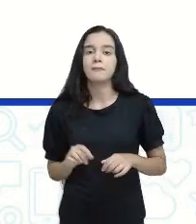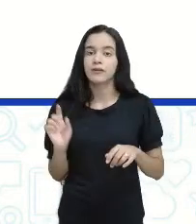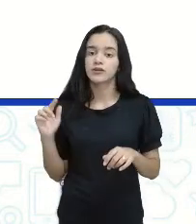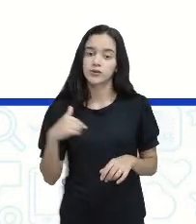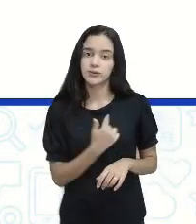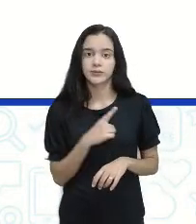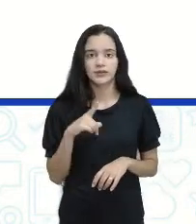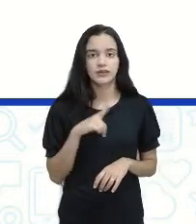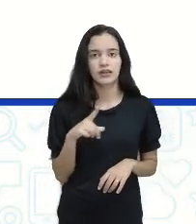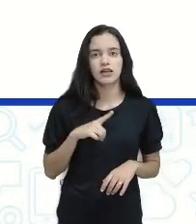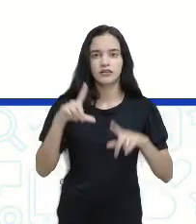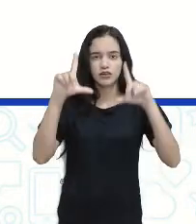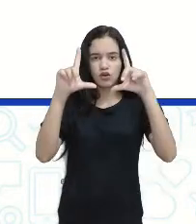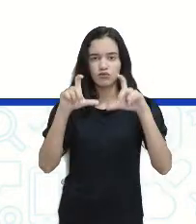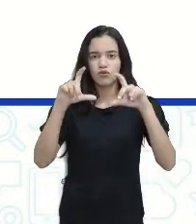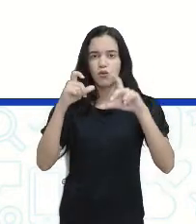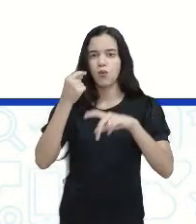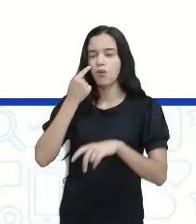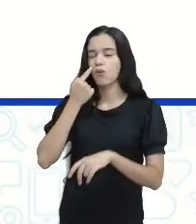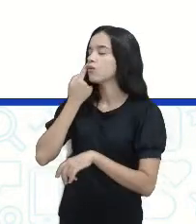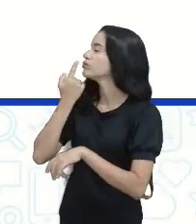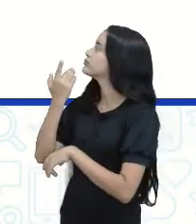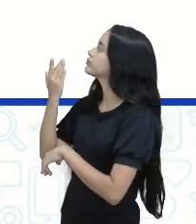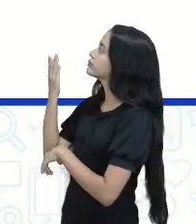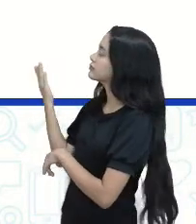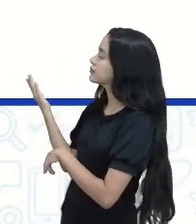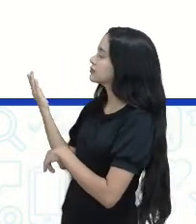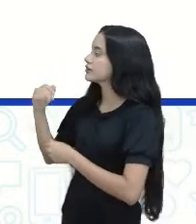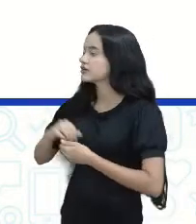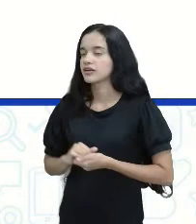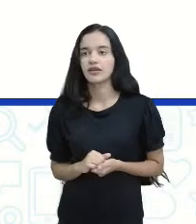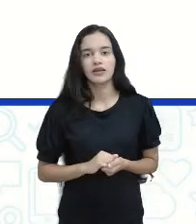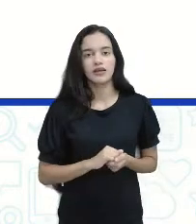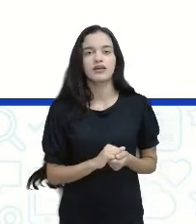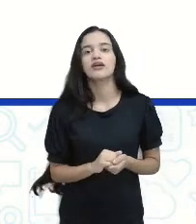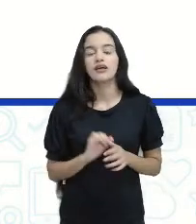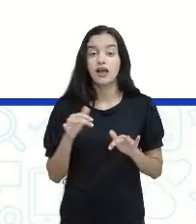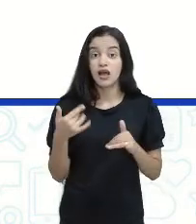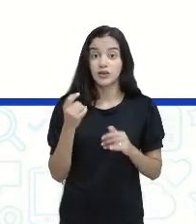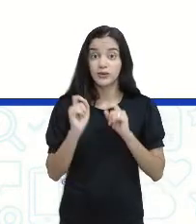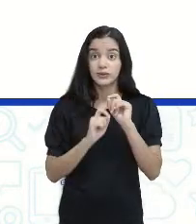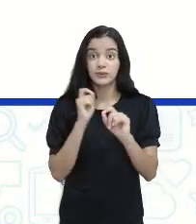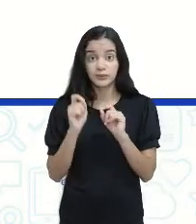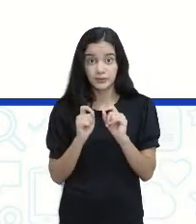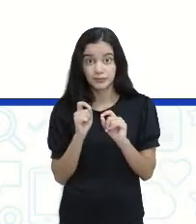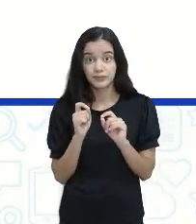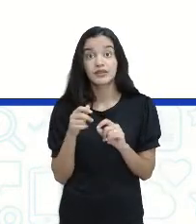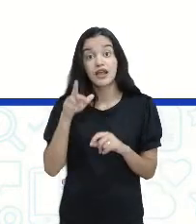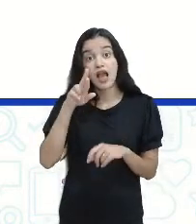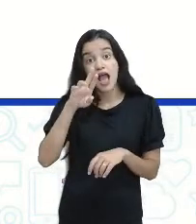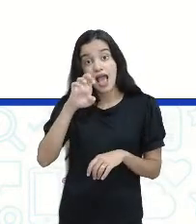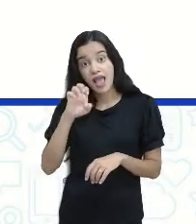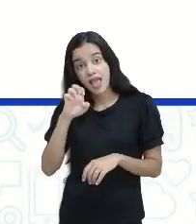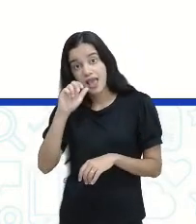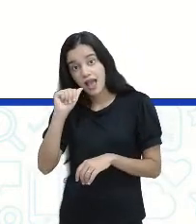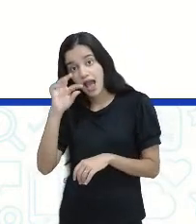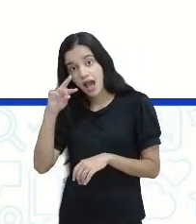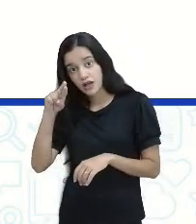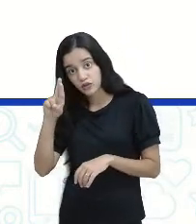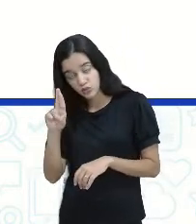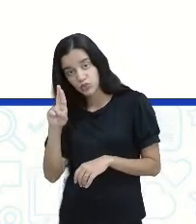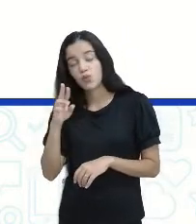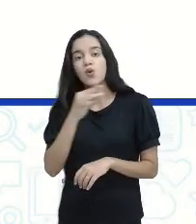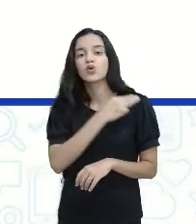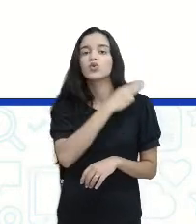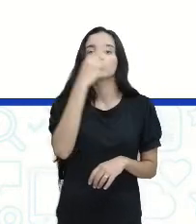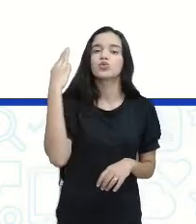gente tem essa foto aí de um reator, né, de um protótipo, né, prof, de reator. Sim. Lá do Museu de Energia Nuclear,